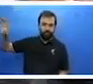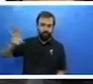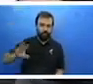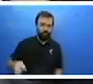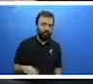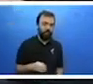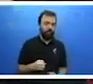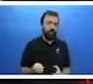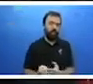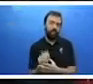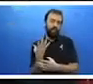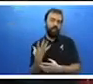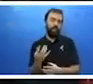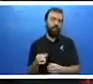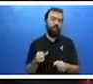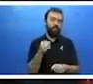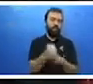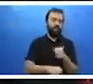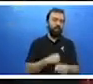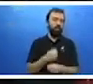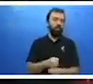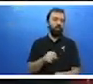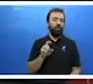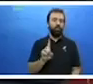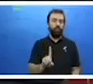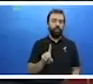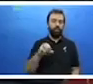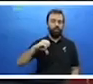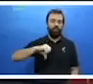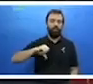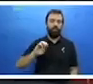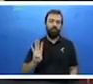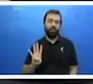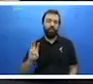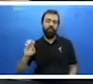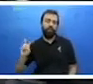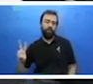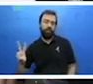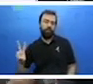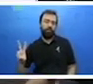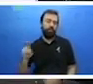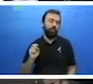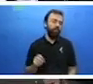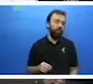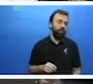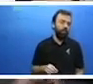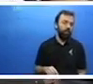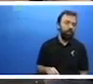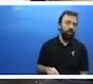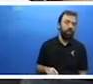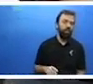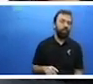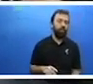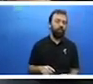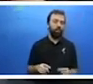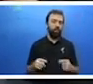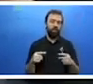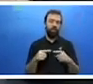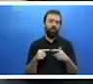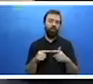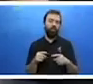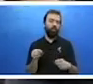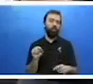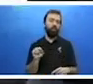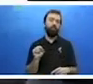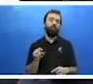1942 pelo IBGE, olha lá o início, foi feita levando em conta principalmente a semelhança